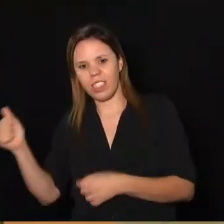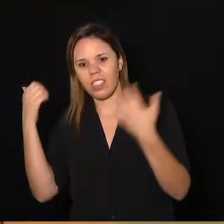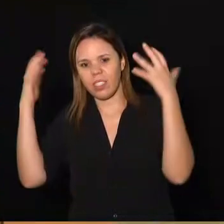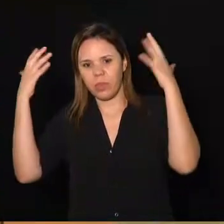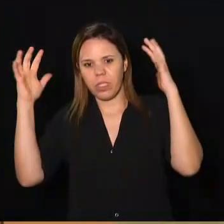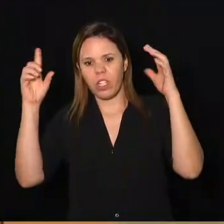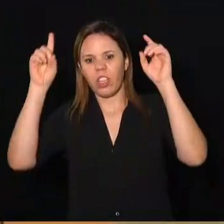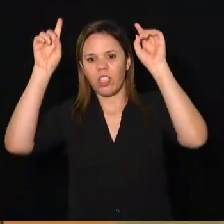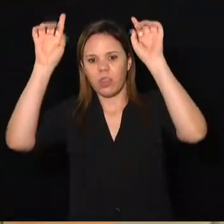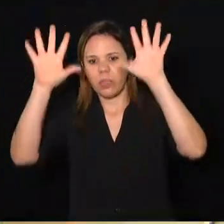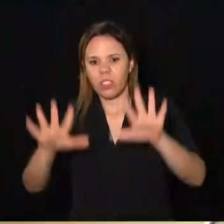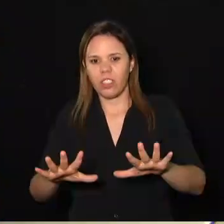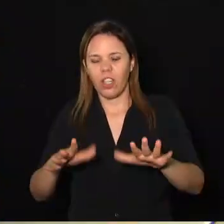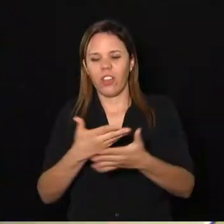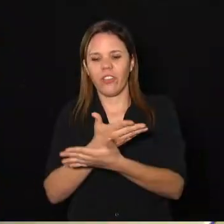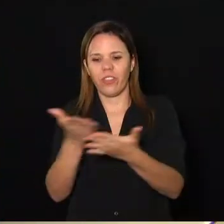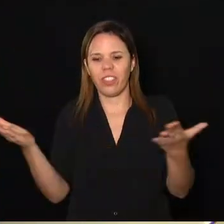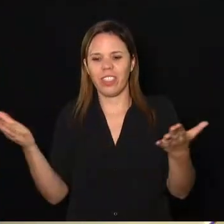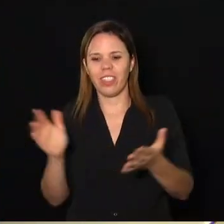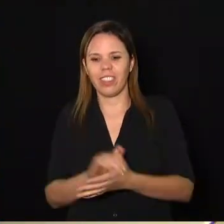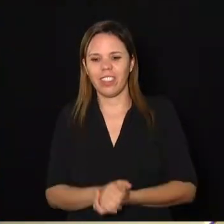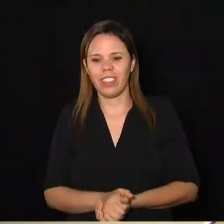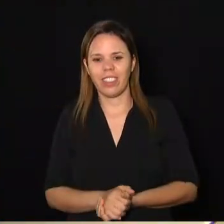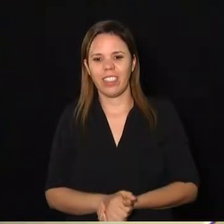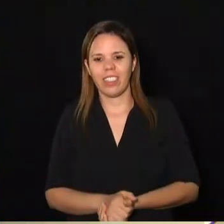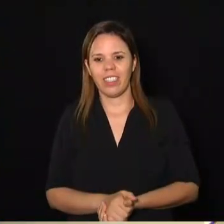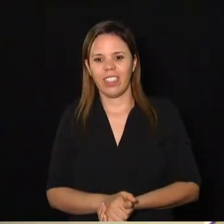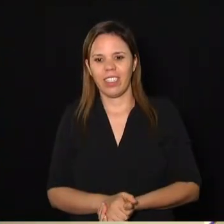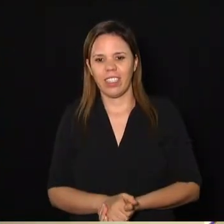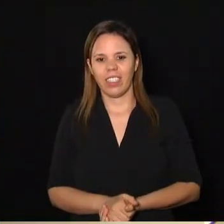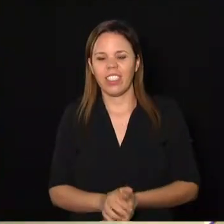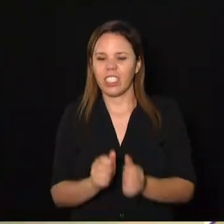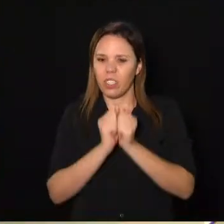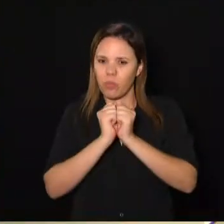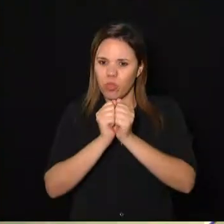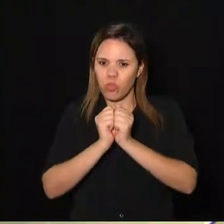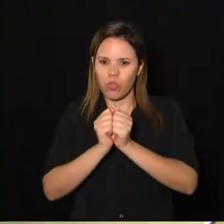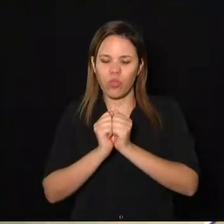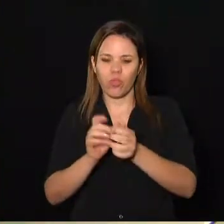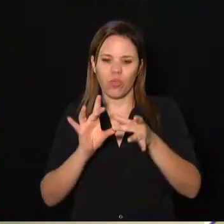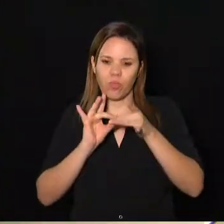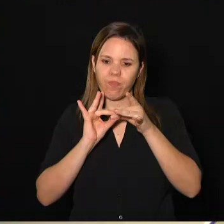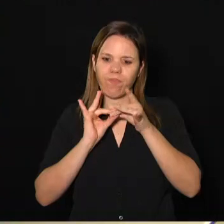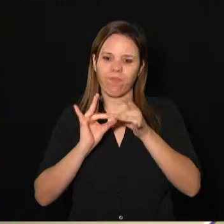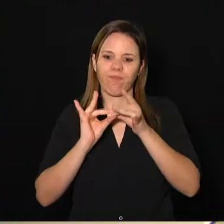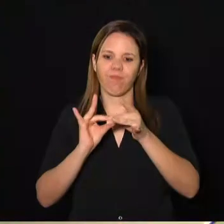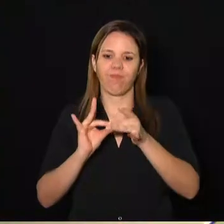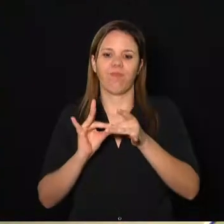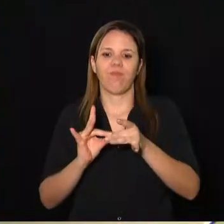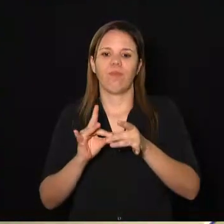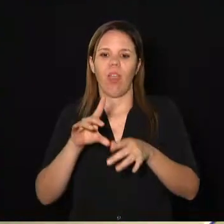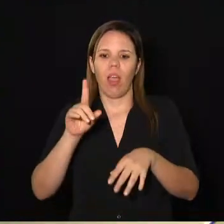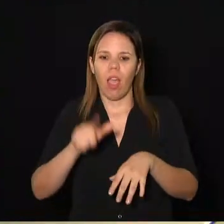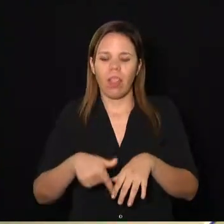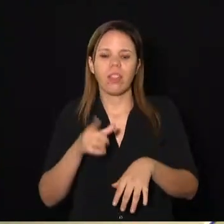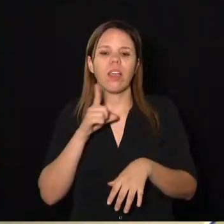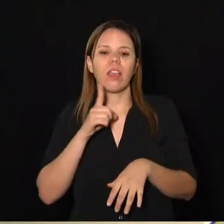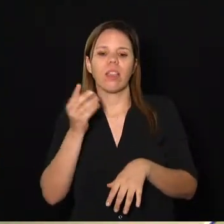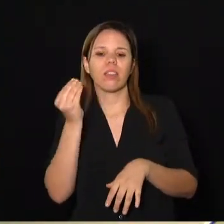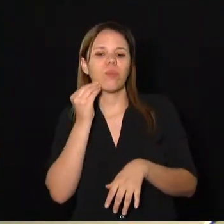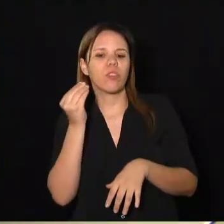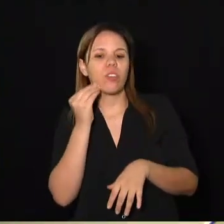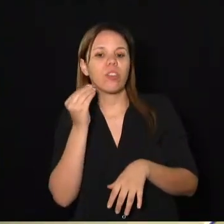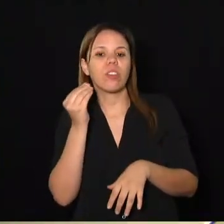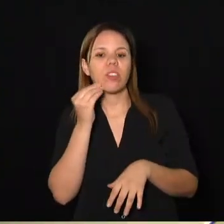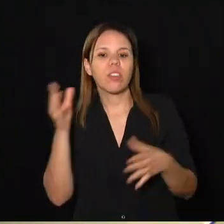Deus abençoe vocês e que trabalhem juntos gente juntos já que vocês tem essa oportunidade de fazer